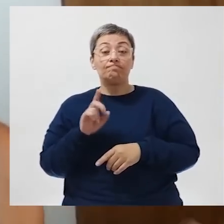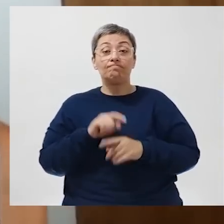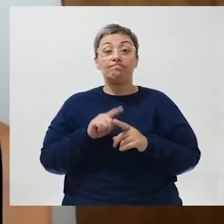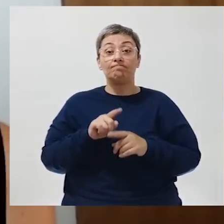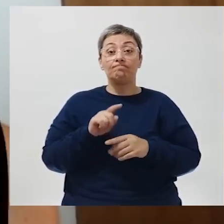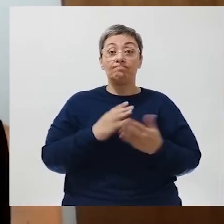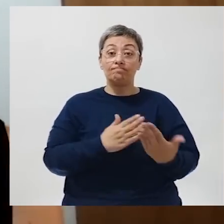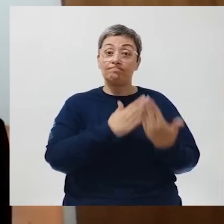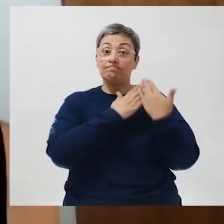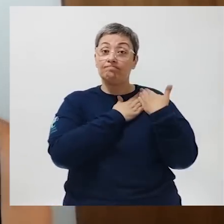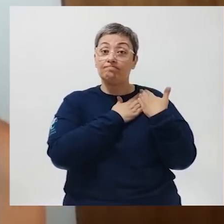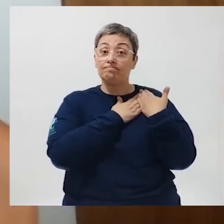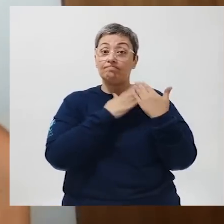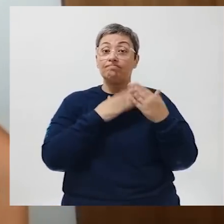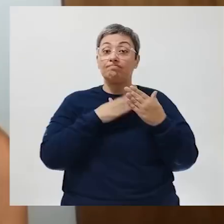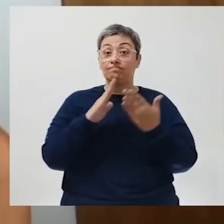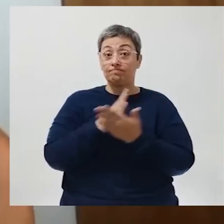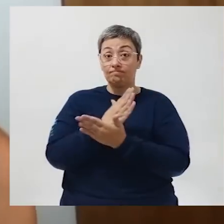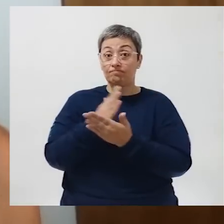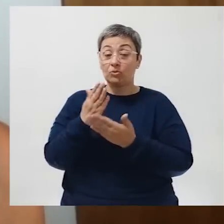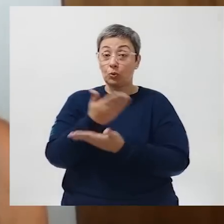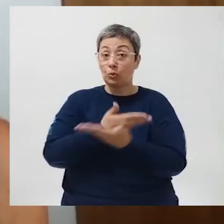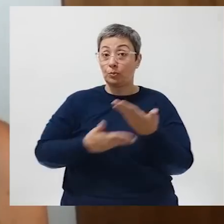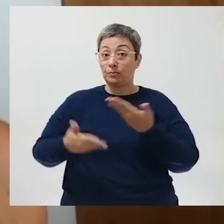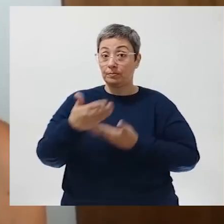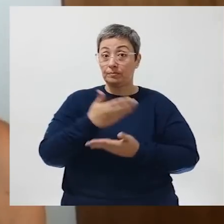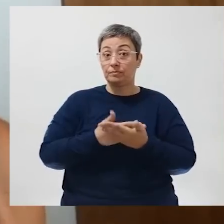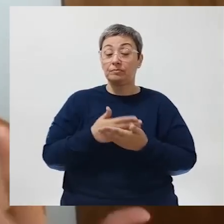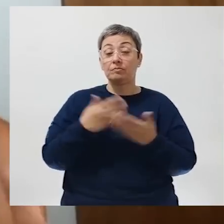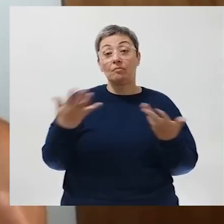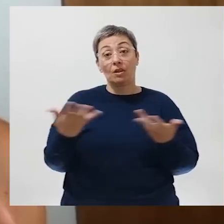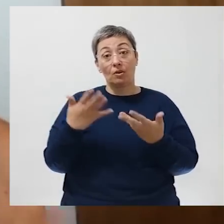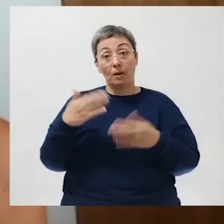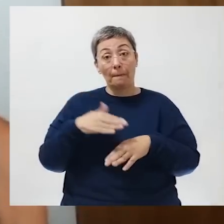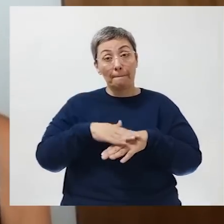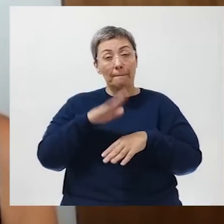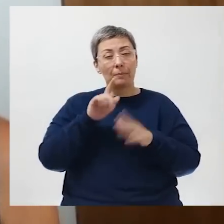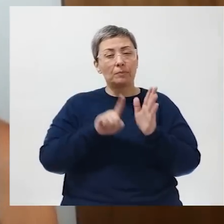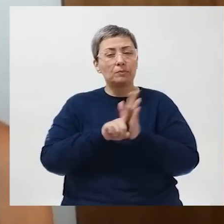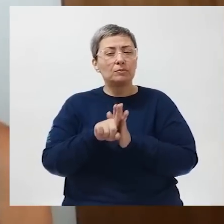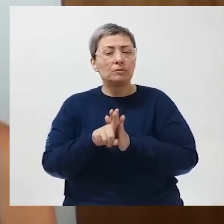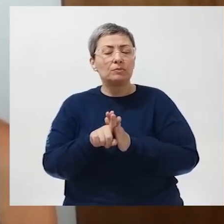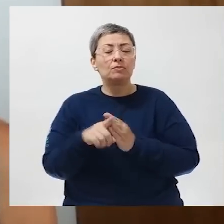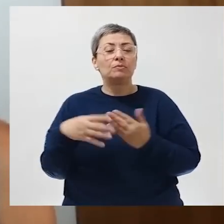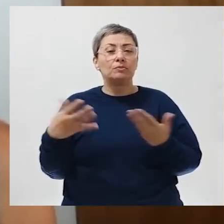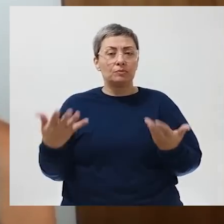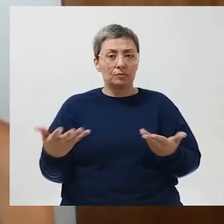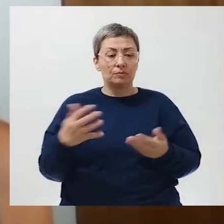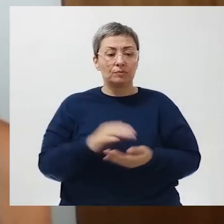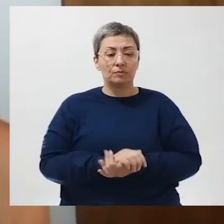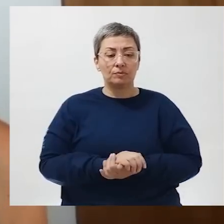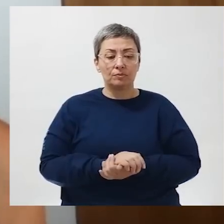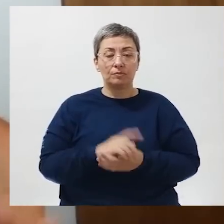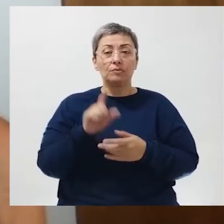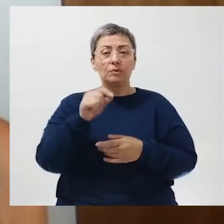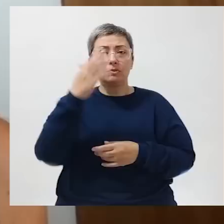de responsabilidade compartilhada. Agora, mais uma pergunta que eu vou fazer para